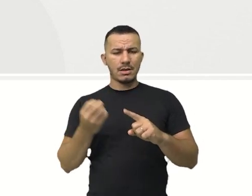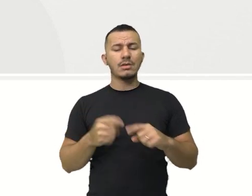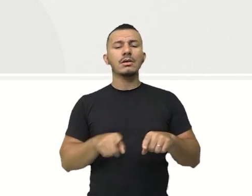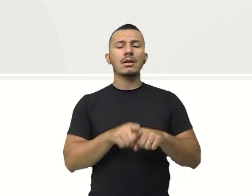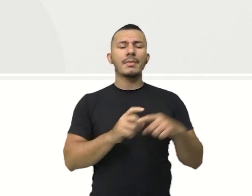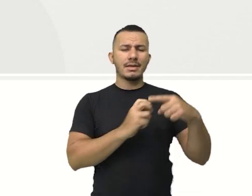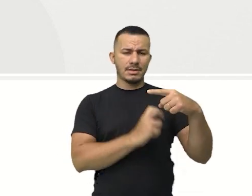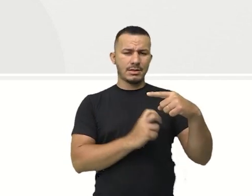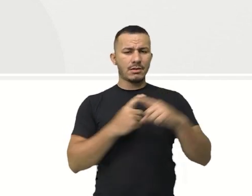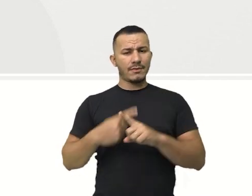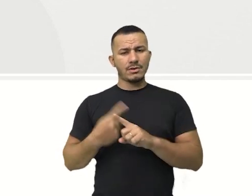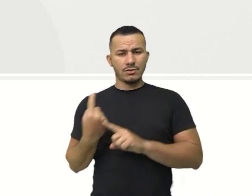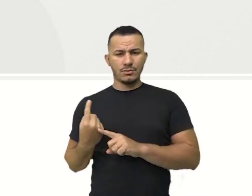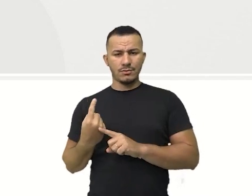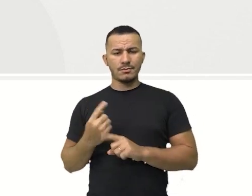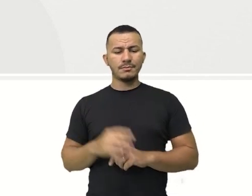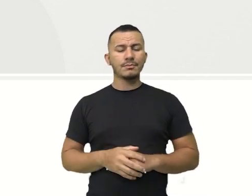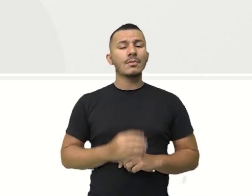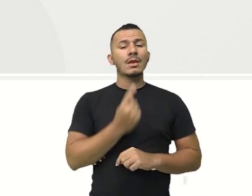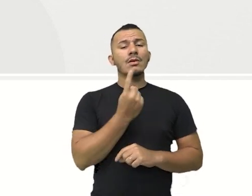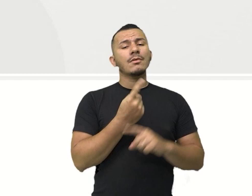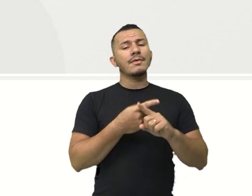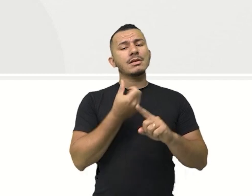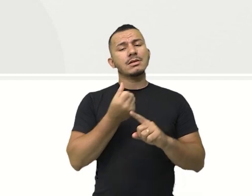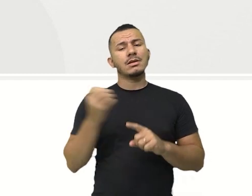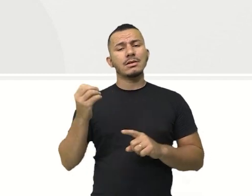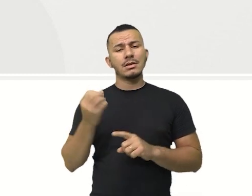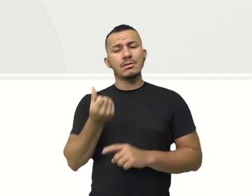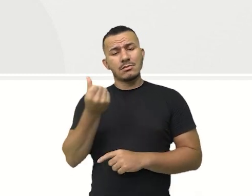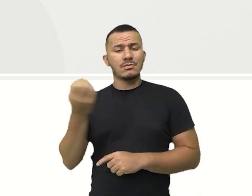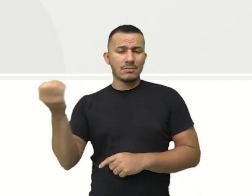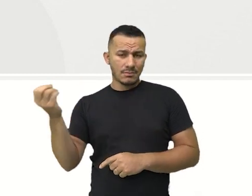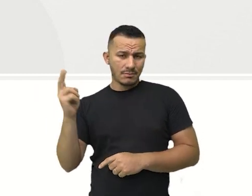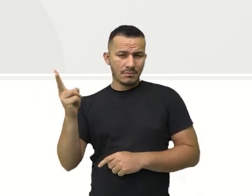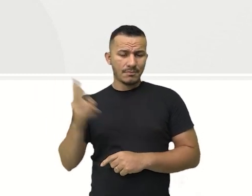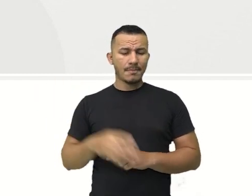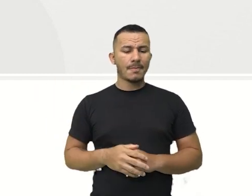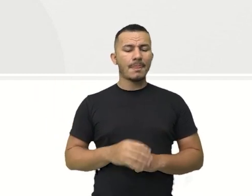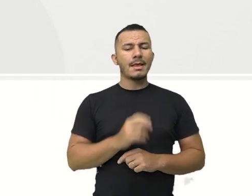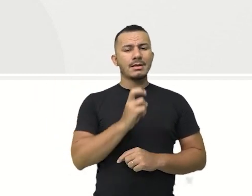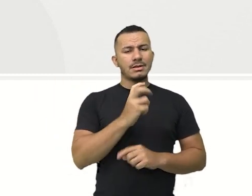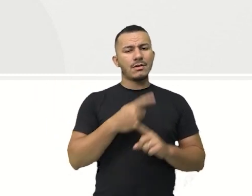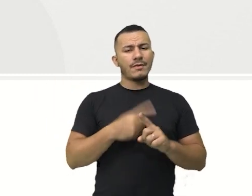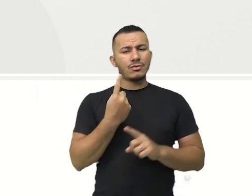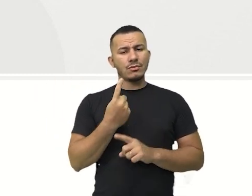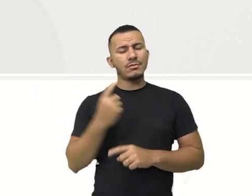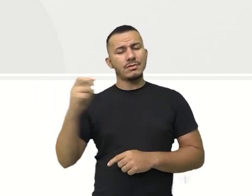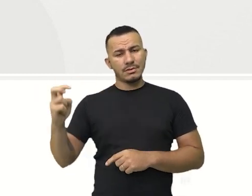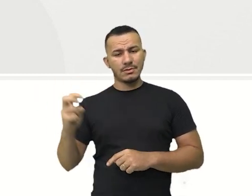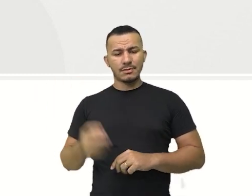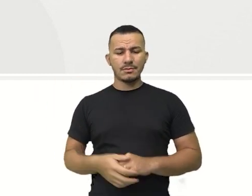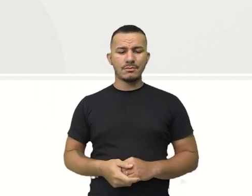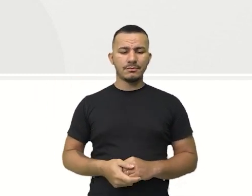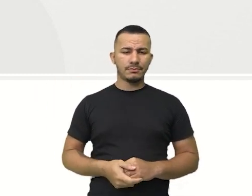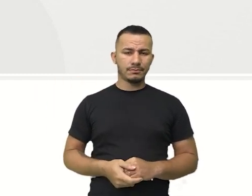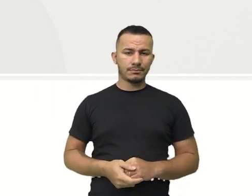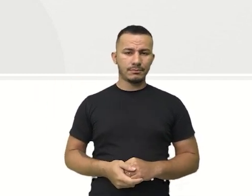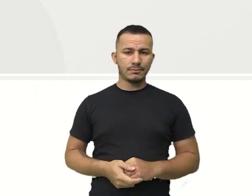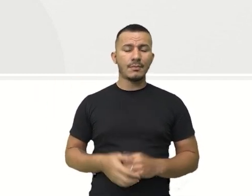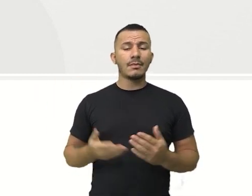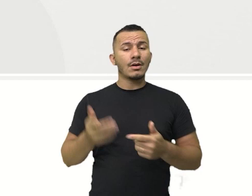denominador. 1 vezes 600, pessoal, só pode ser 600. E 5 vezes 1 é 5. Agora,